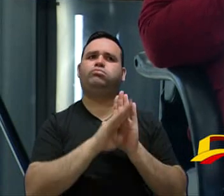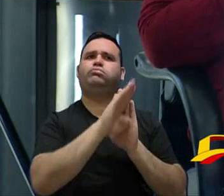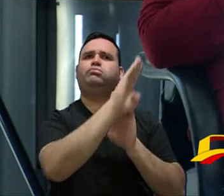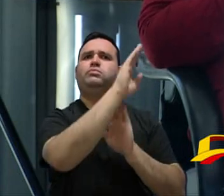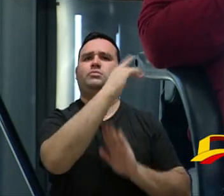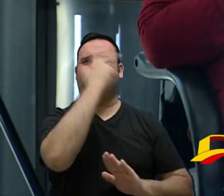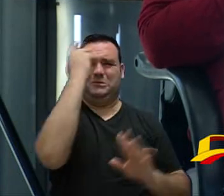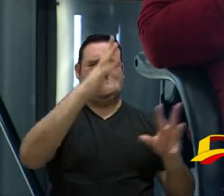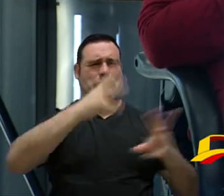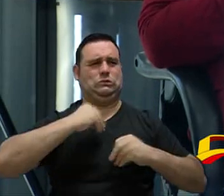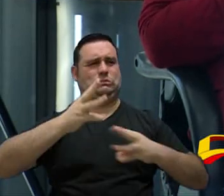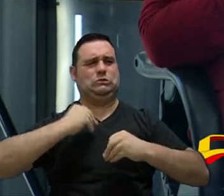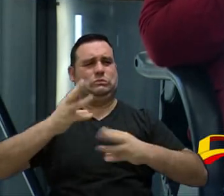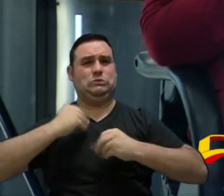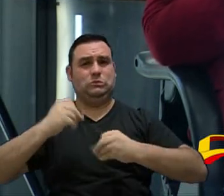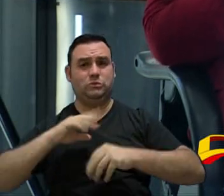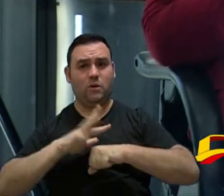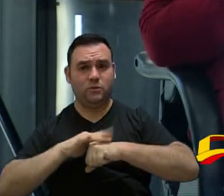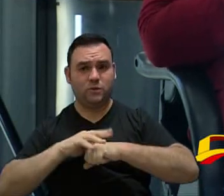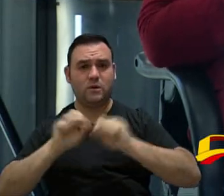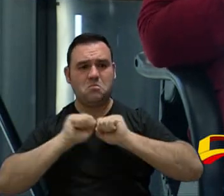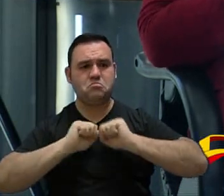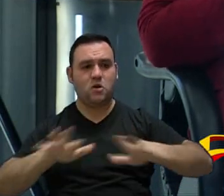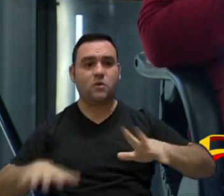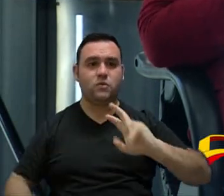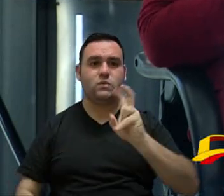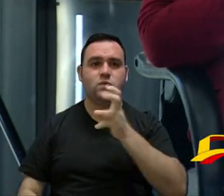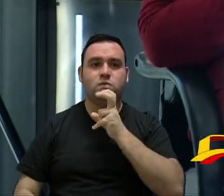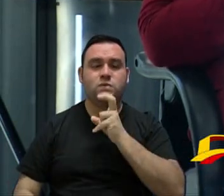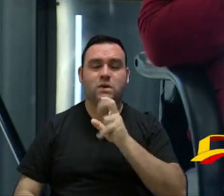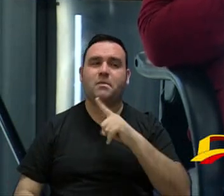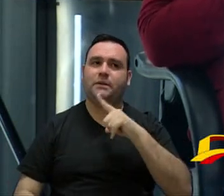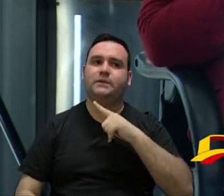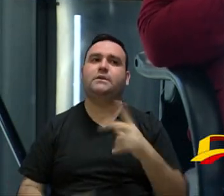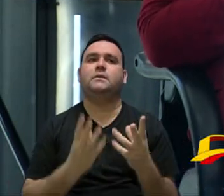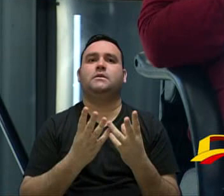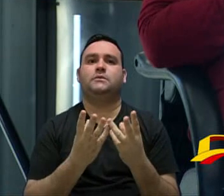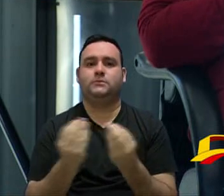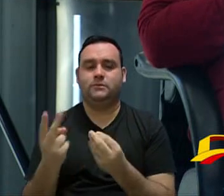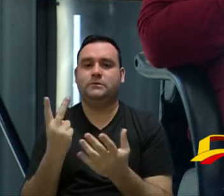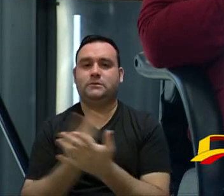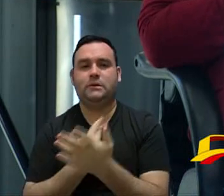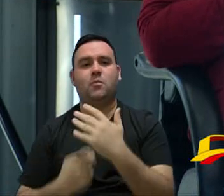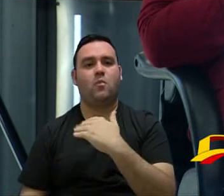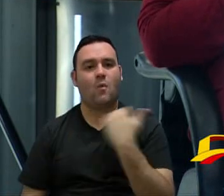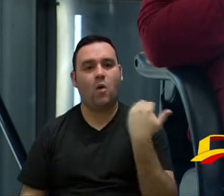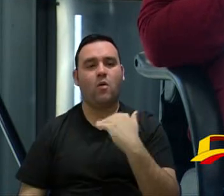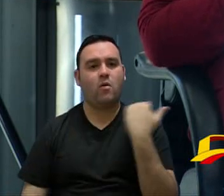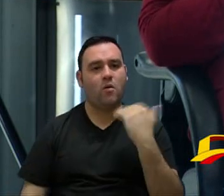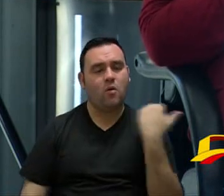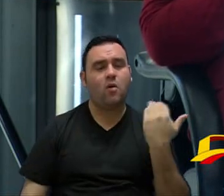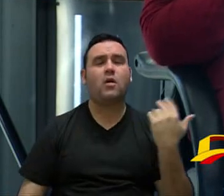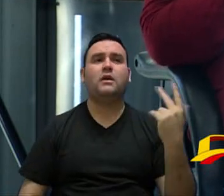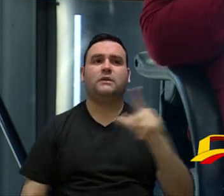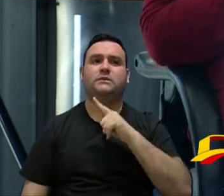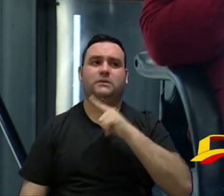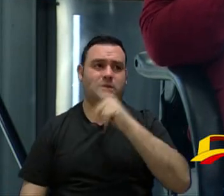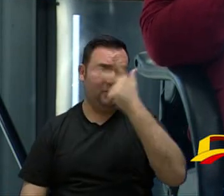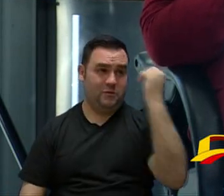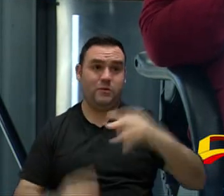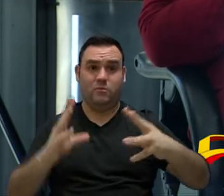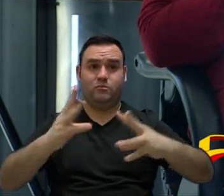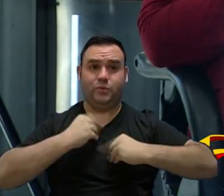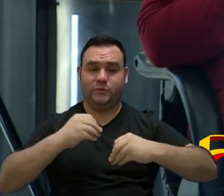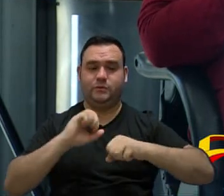pandemia do coronavírus né sorocaba ainda tá tendo casos de mortes de casos de pessoas